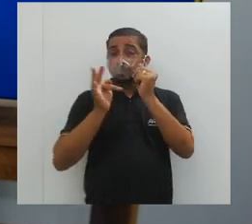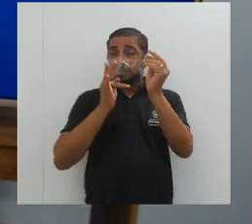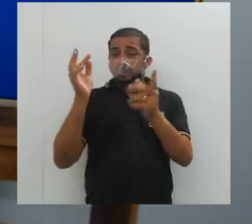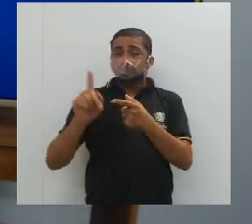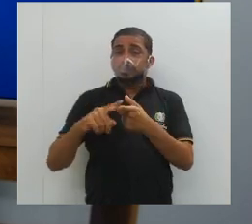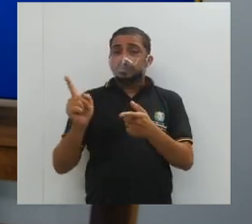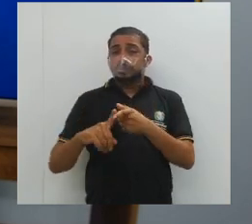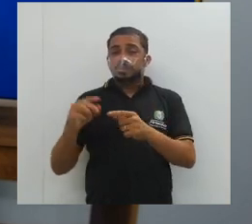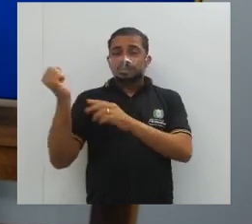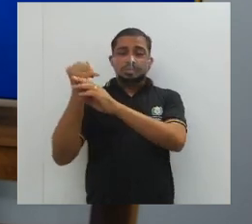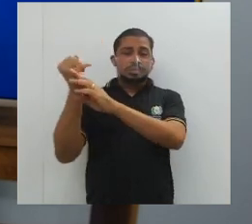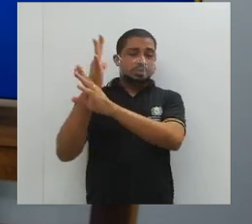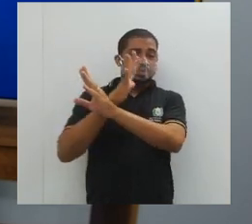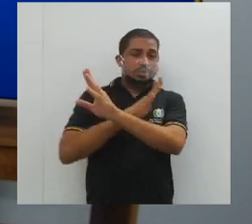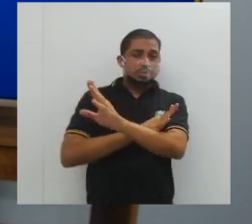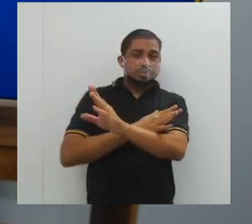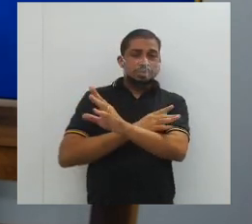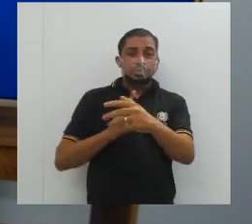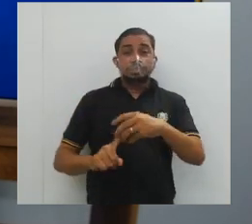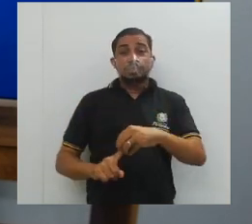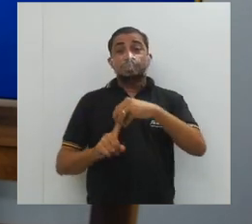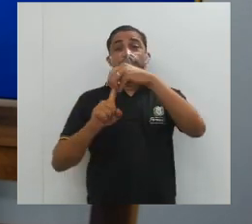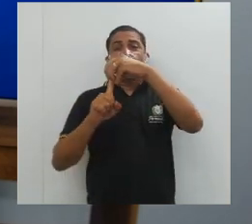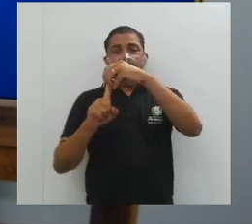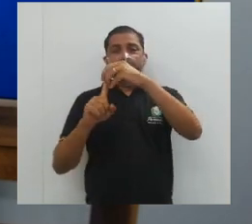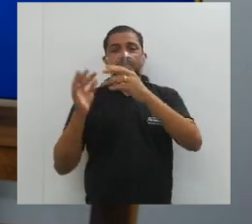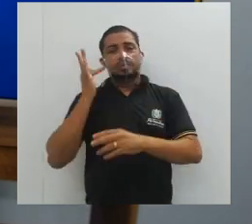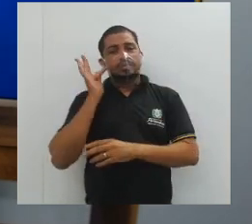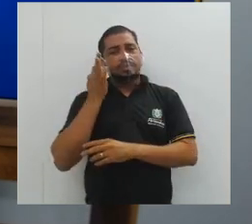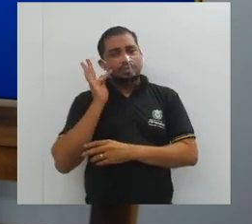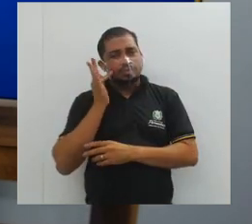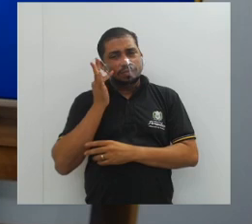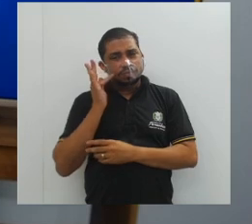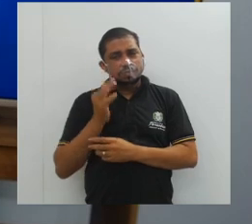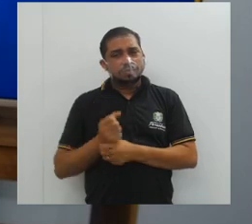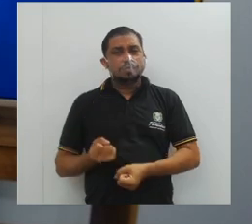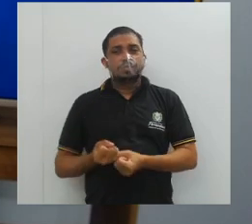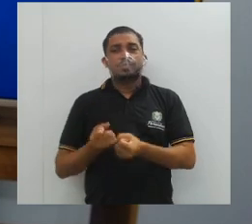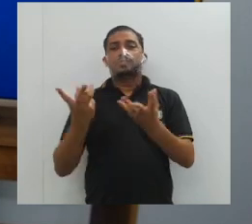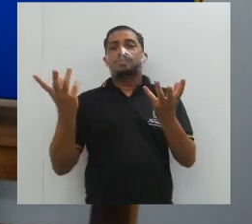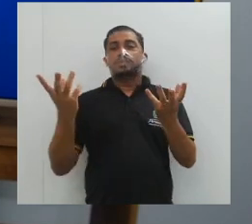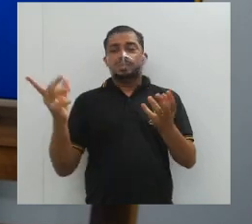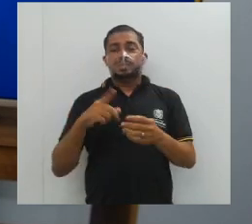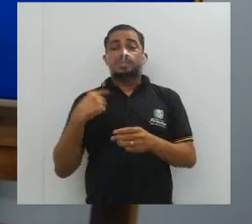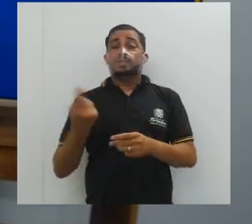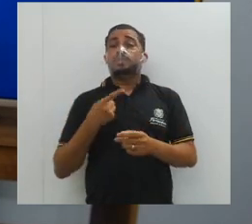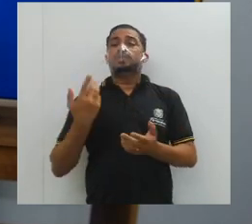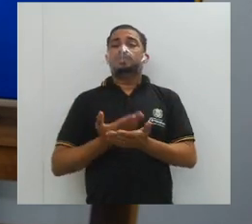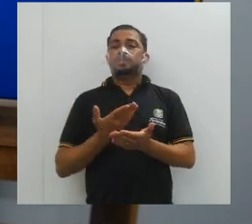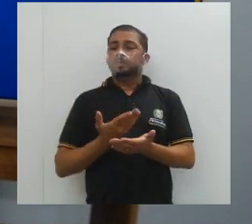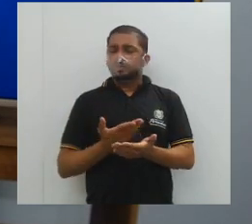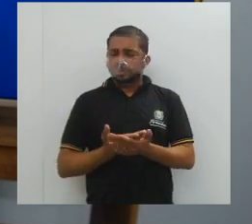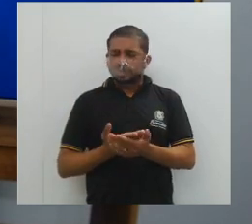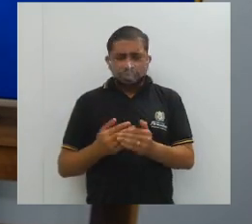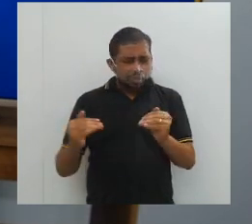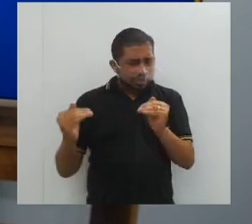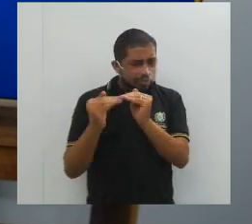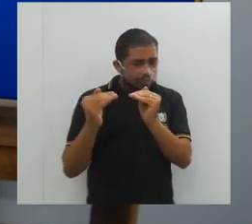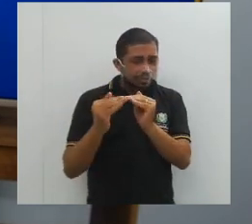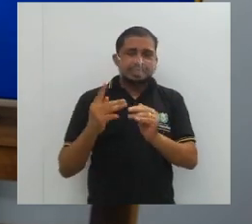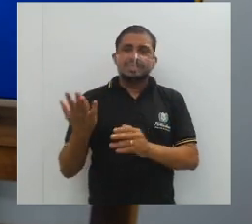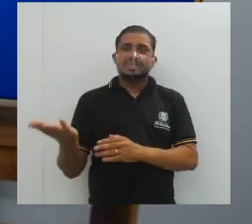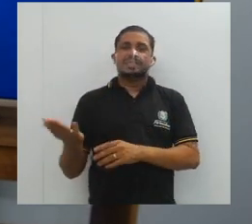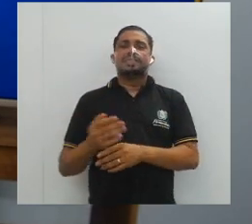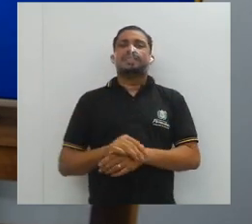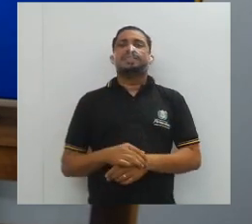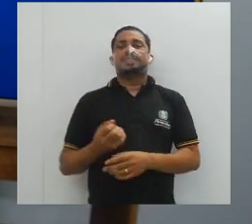dar sombra e principalmente frutos. Né? Que esse nosso ato de estudar seja exatamente essa